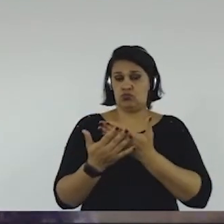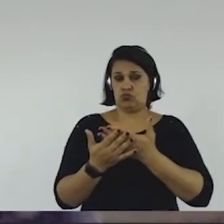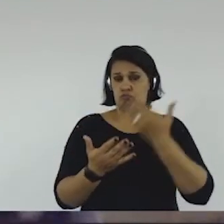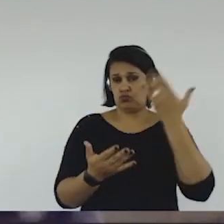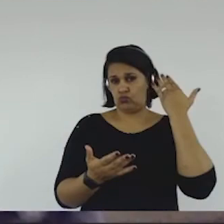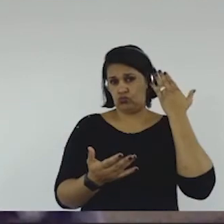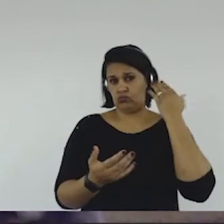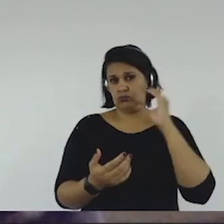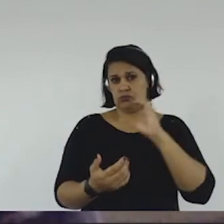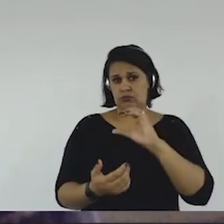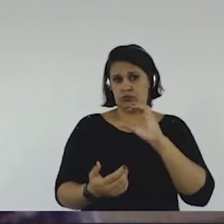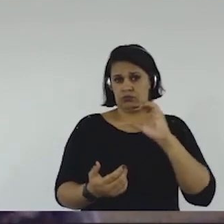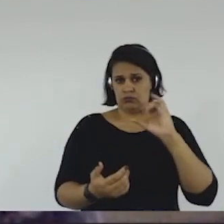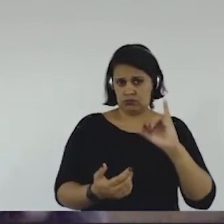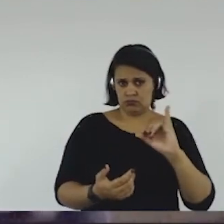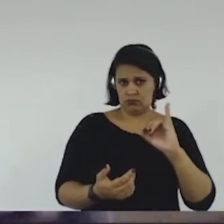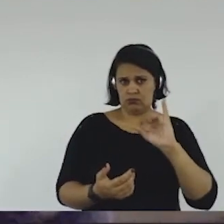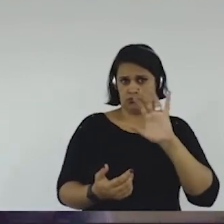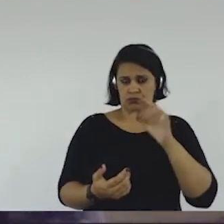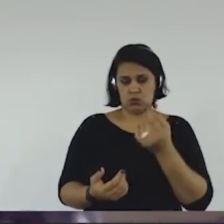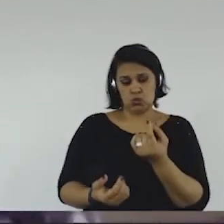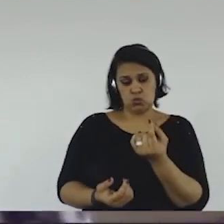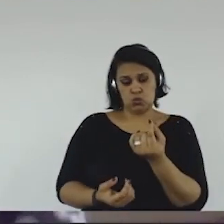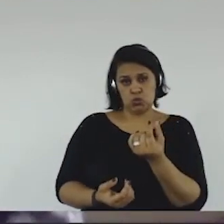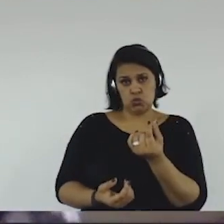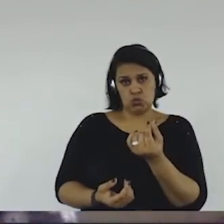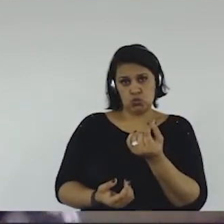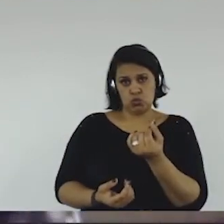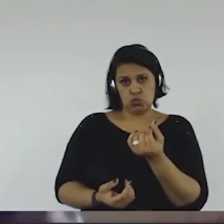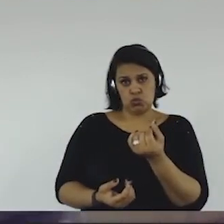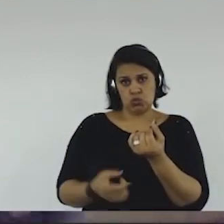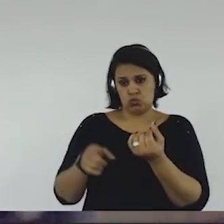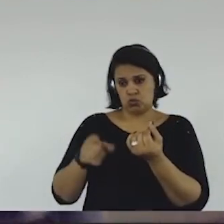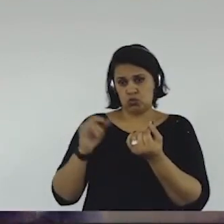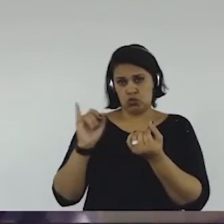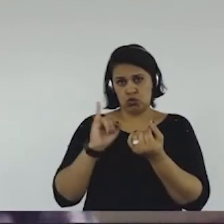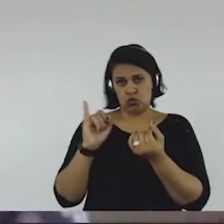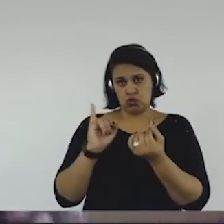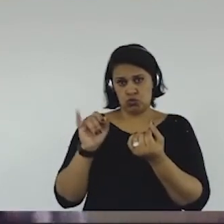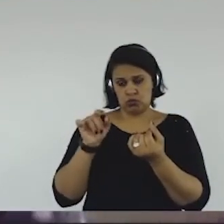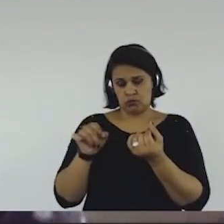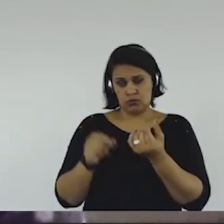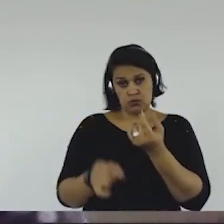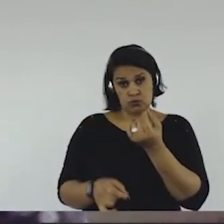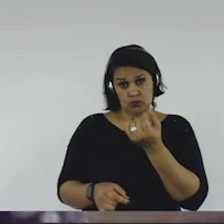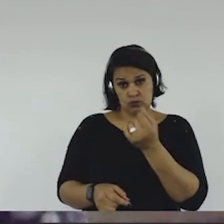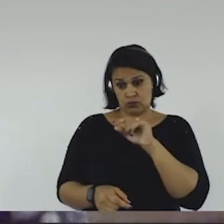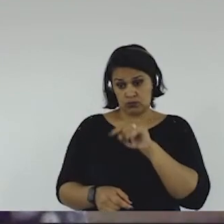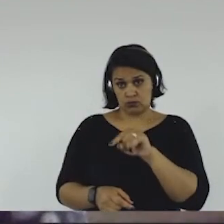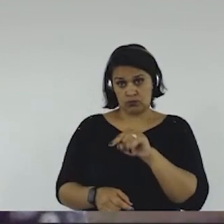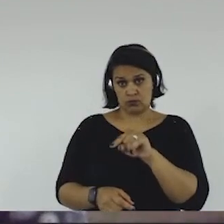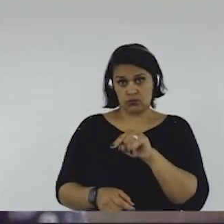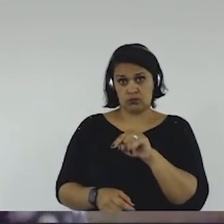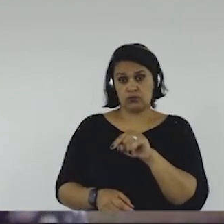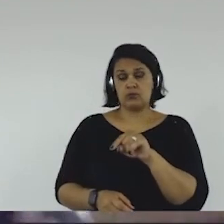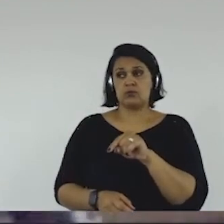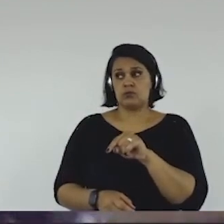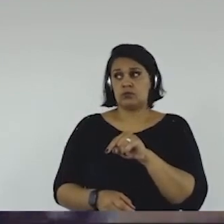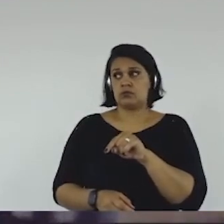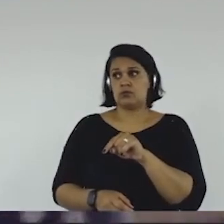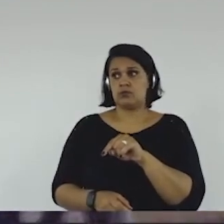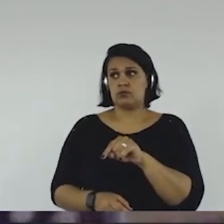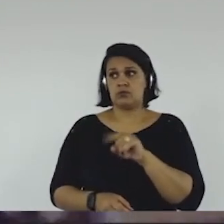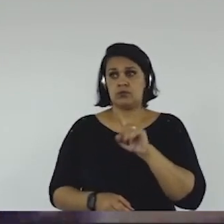que o custo da instituição arbitral, ele é